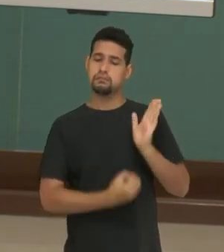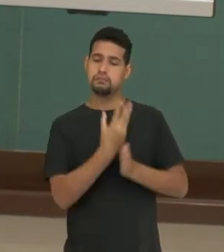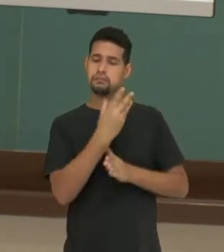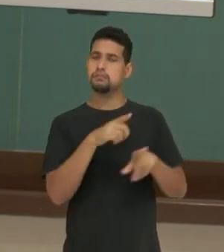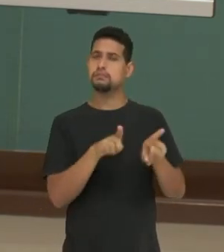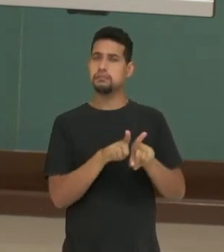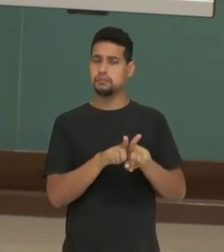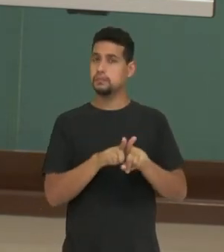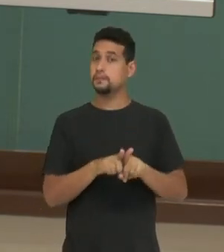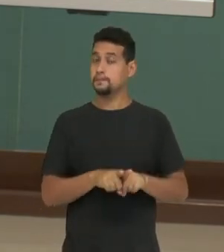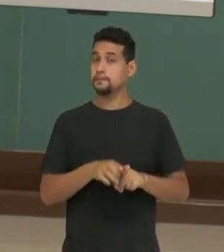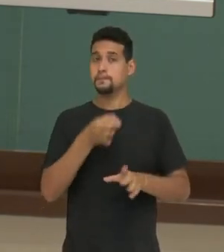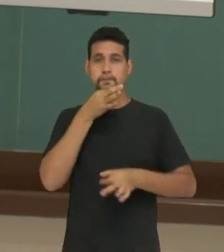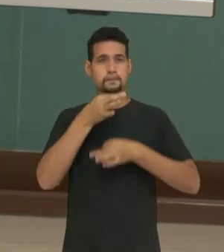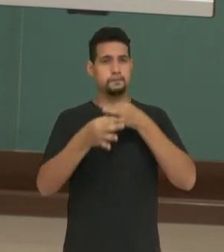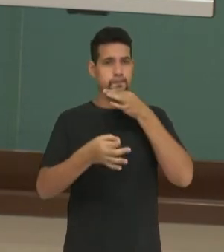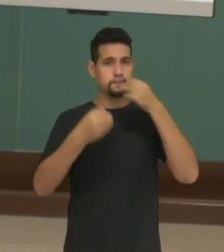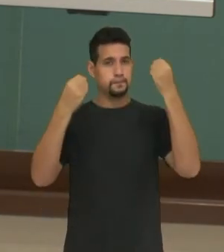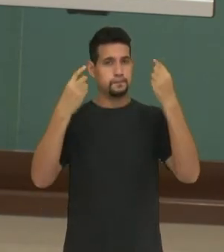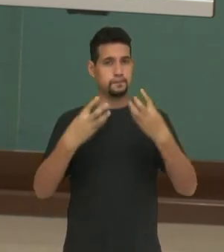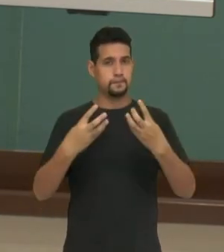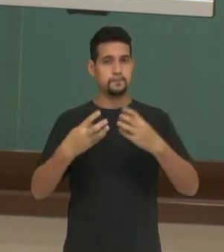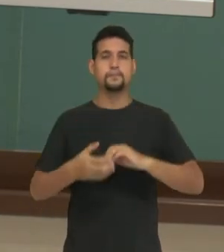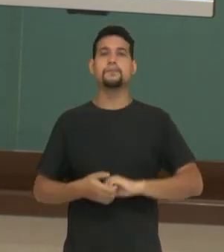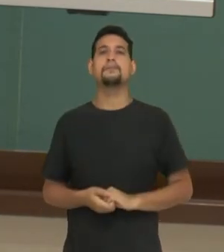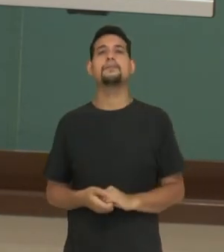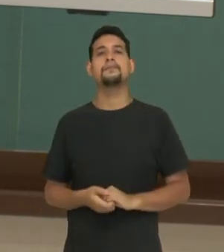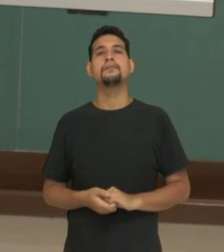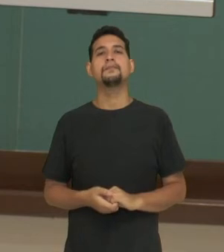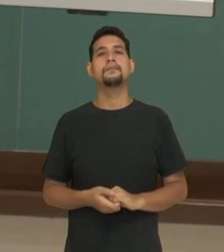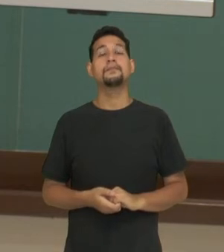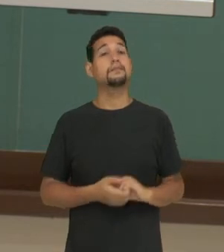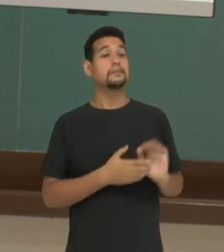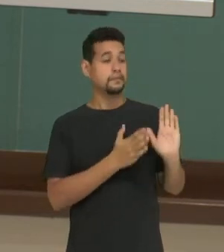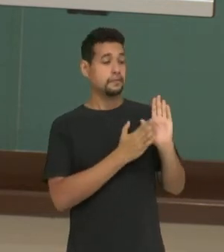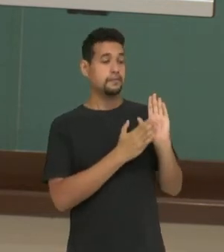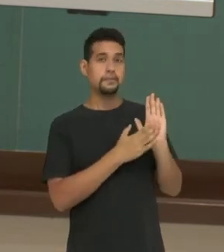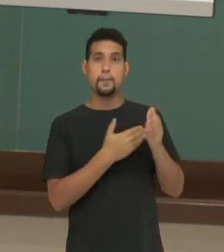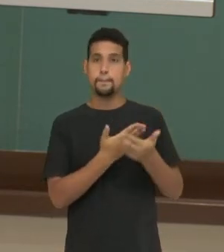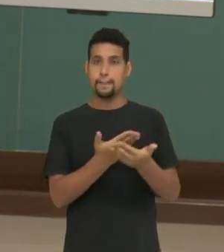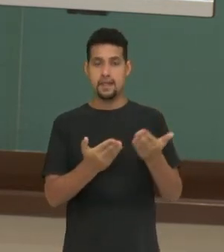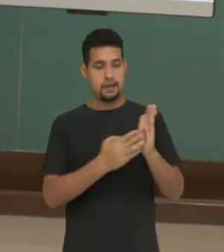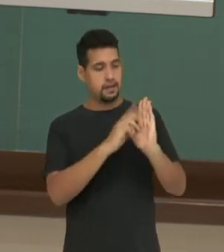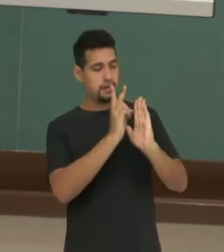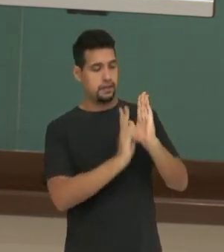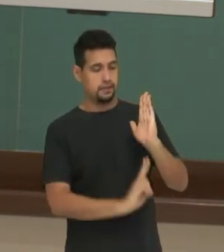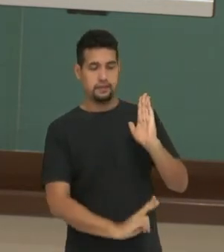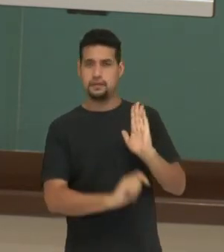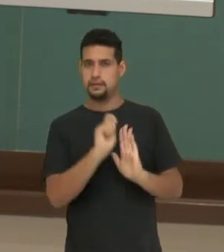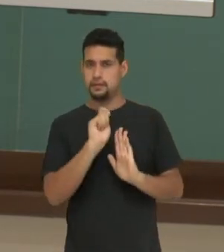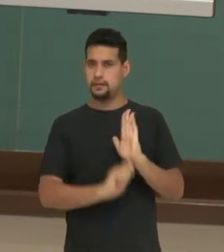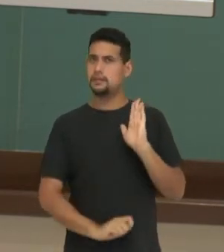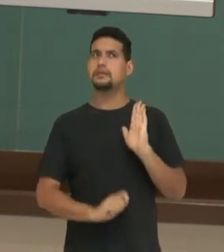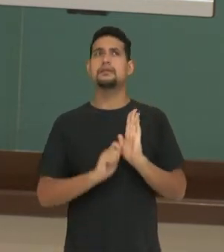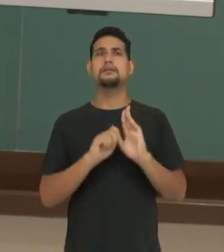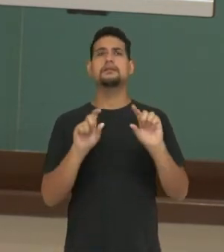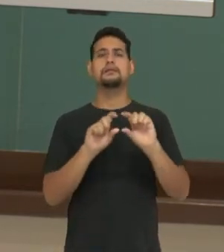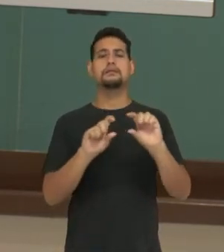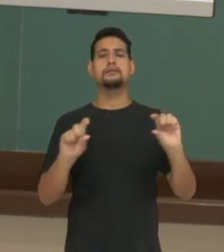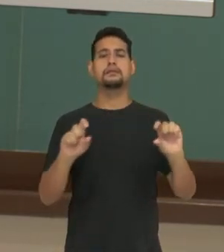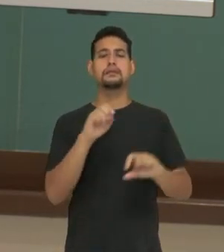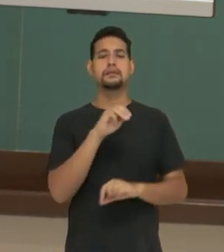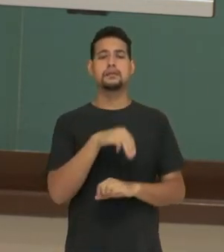texto dissertativo argumentativo. Então, proponho para vocês a leitura agora do nosso texto aqui, intitulado Moda